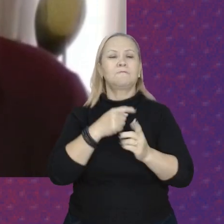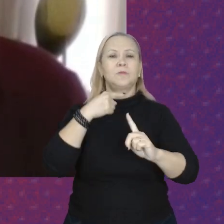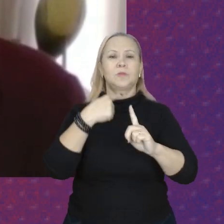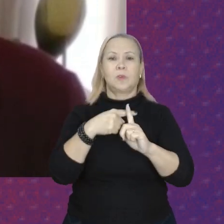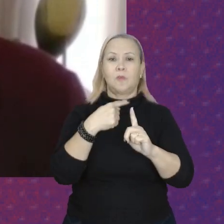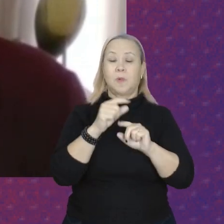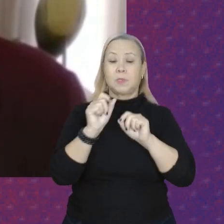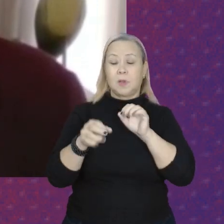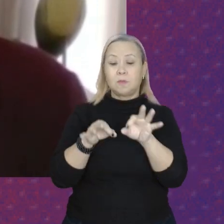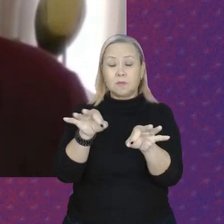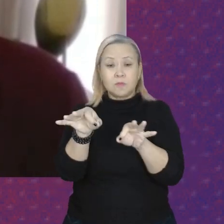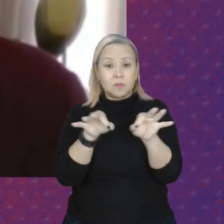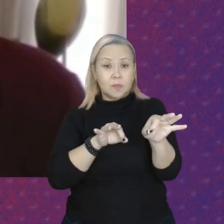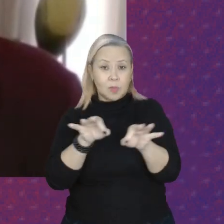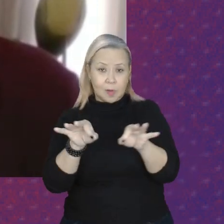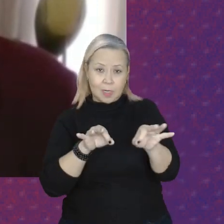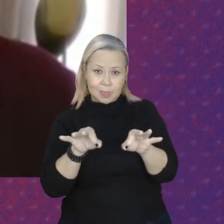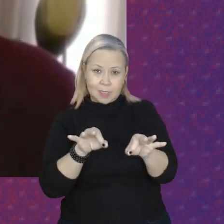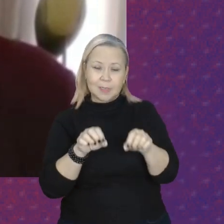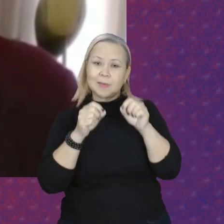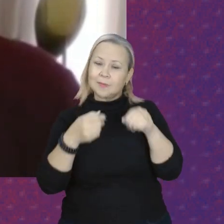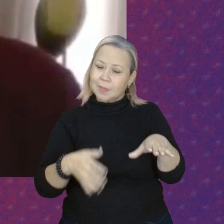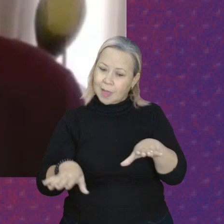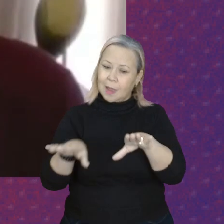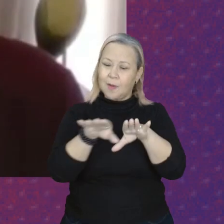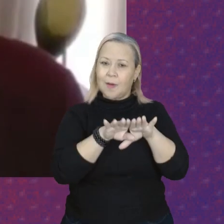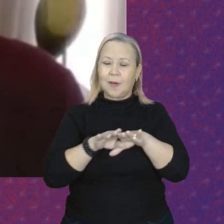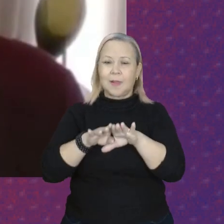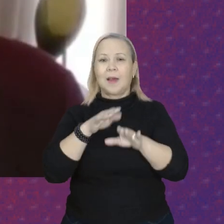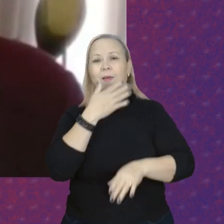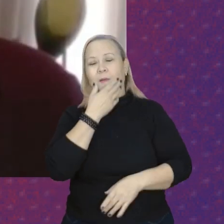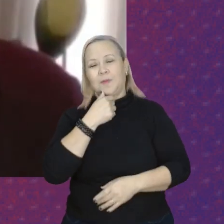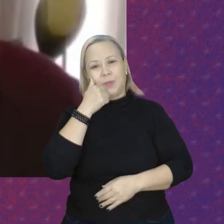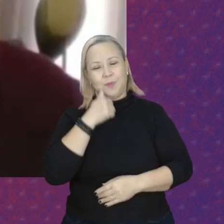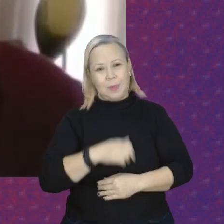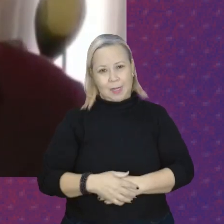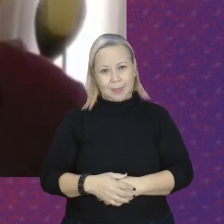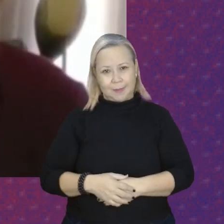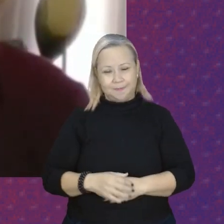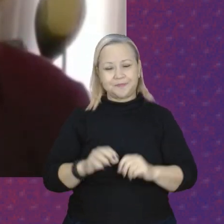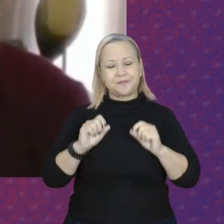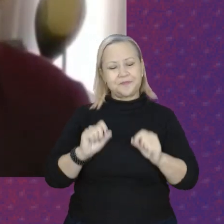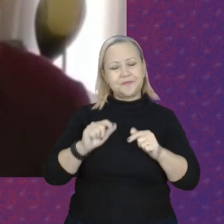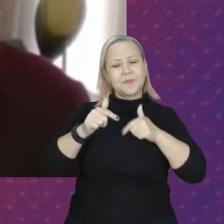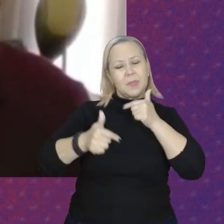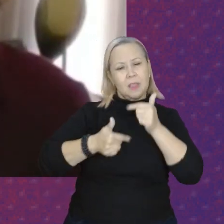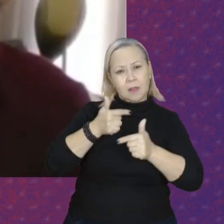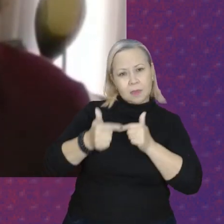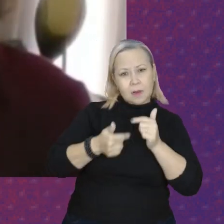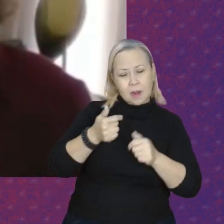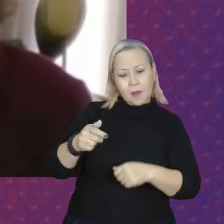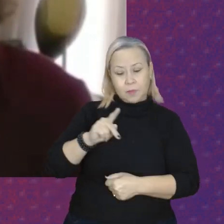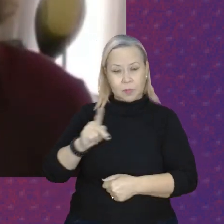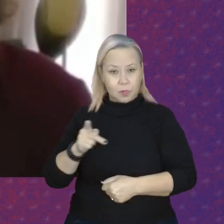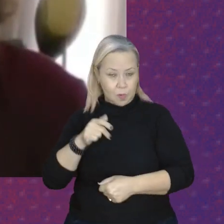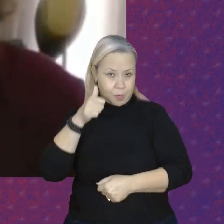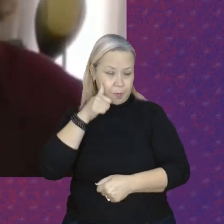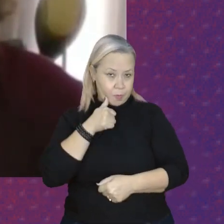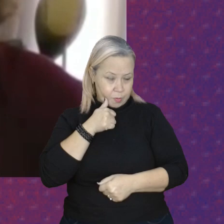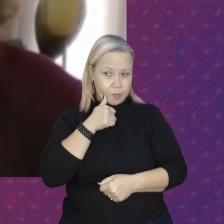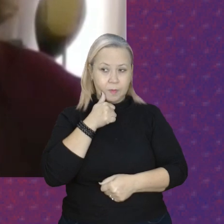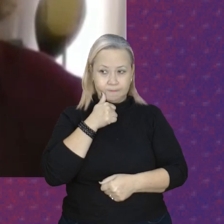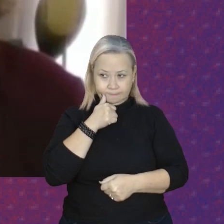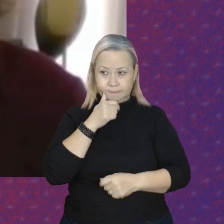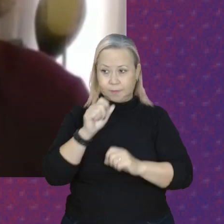de construção da igualdade entre homens e mulheres. Então, a tarefa de uma professora